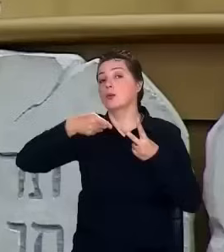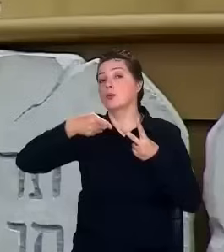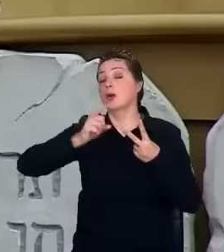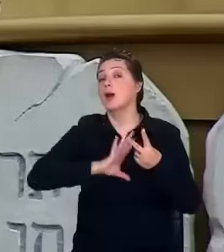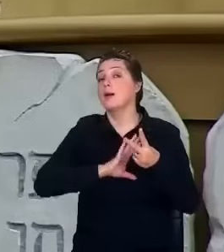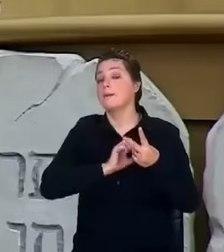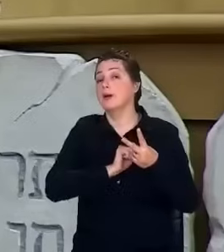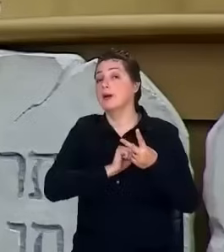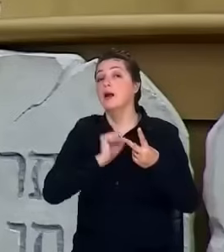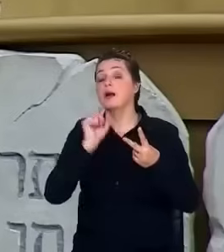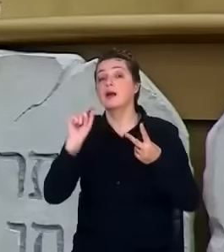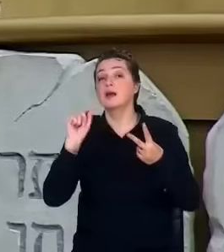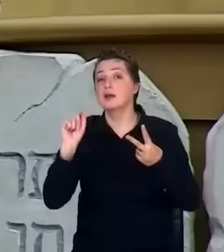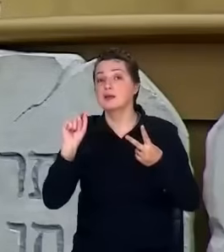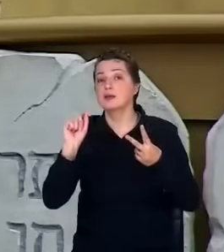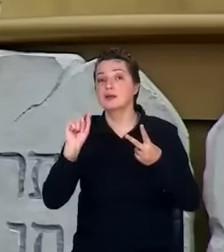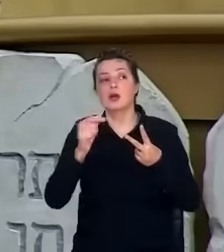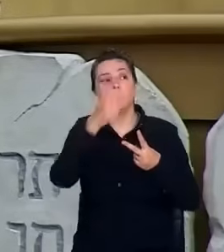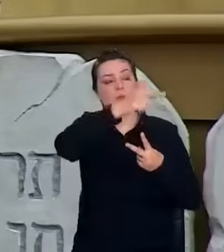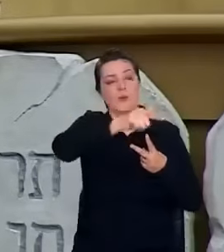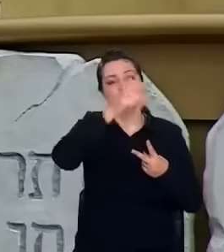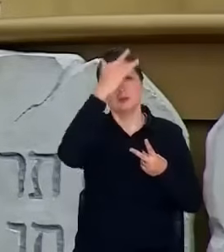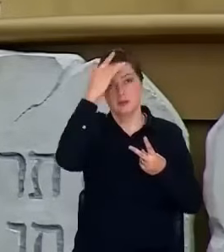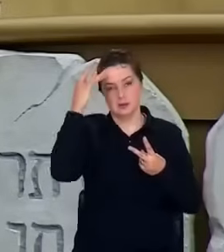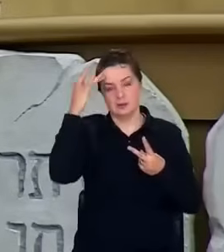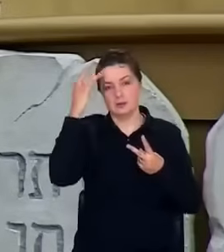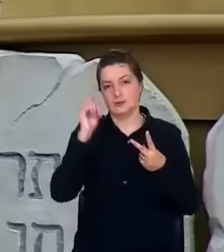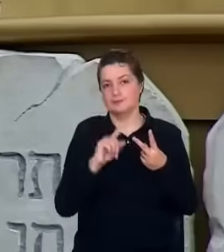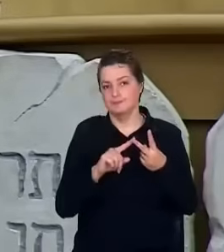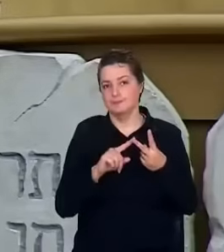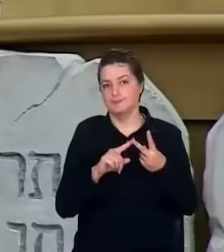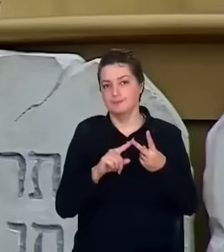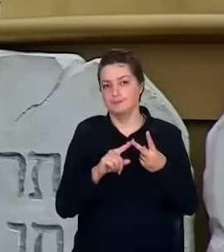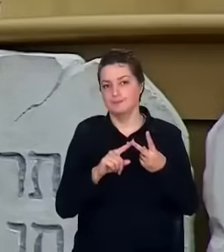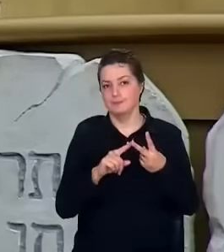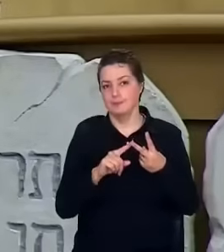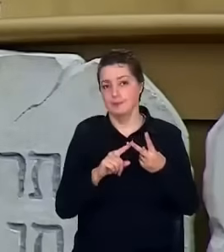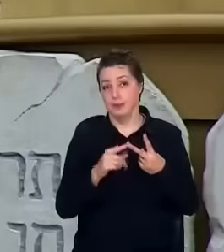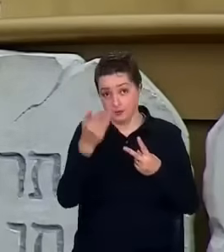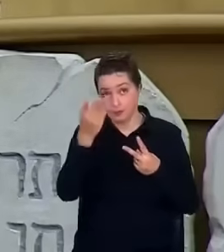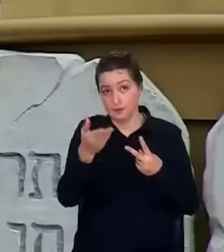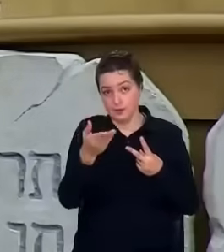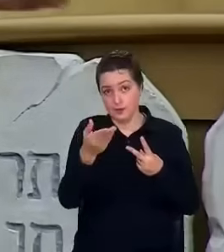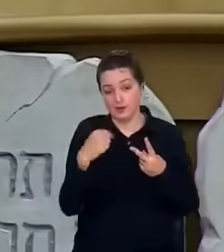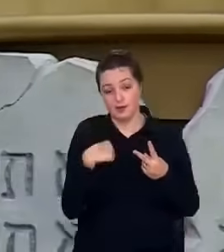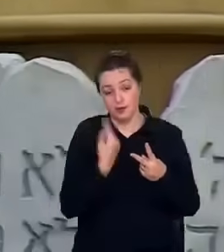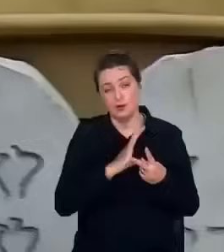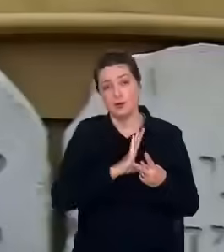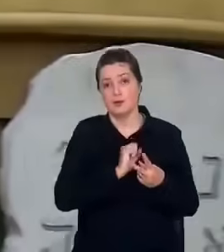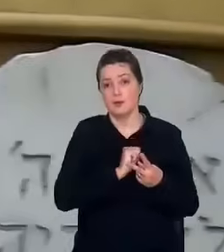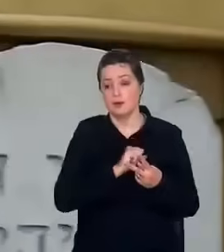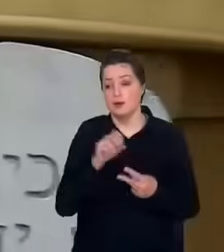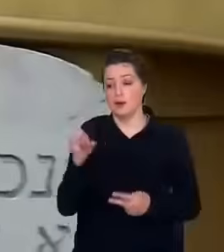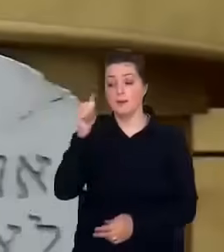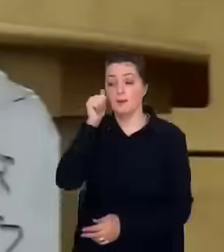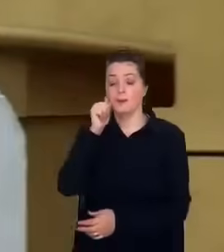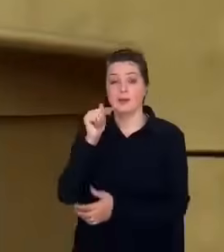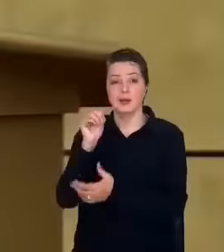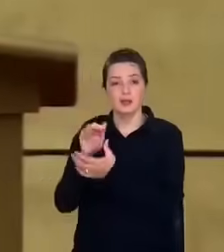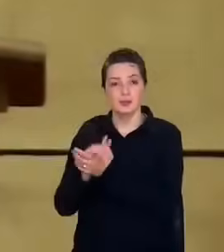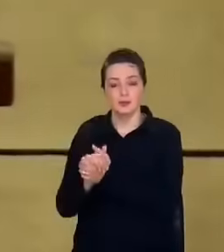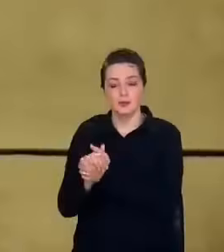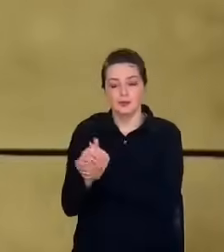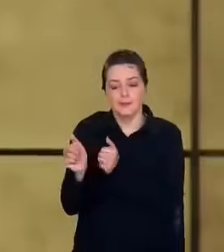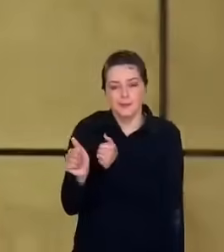Amarás a quem? O próximo. Você é o nosso próximo. A minha esposa é a mais próxima de